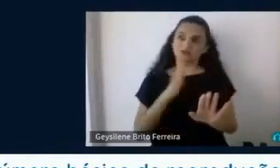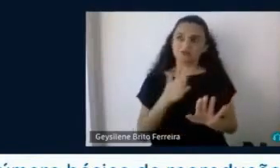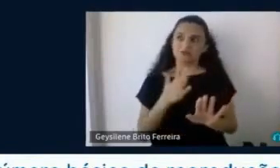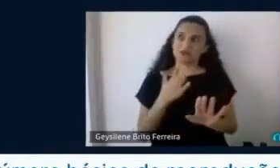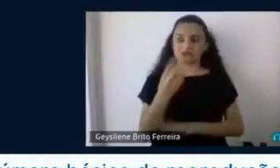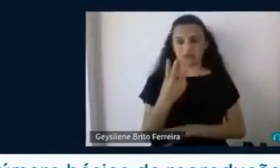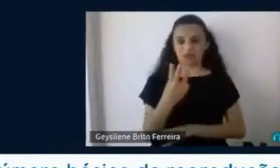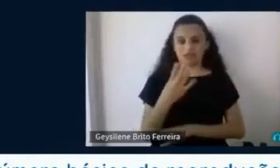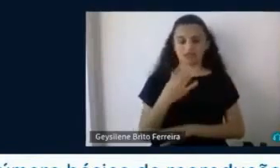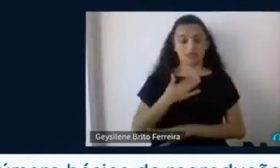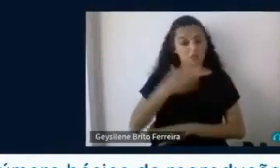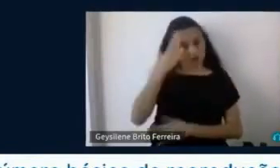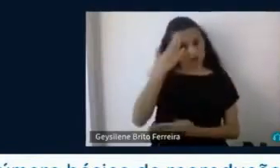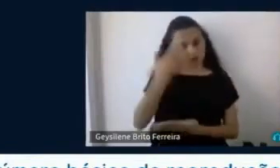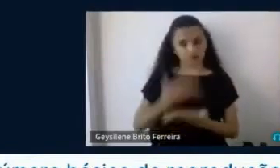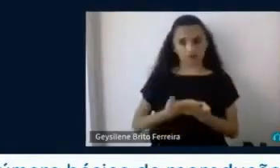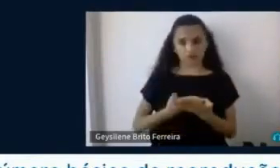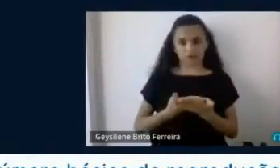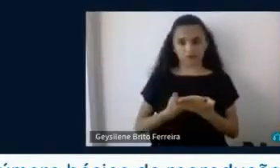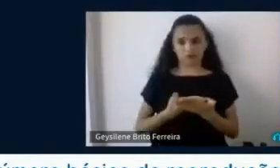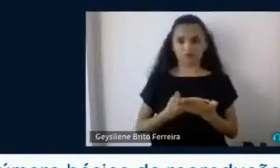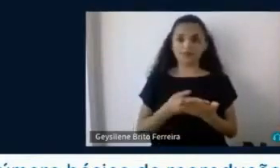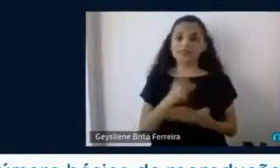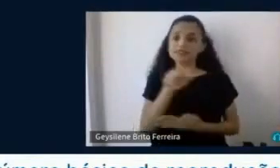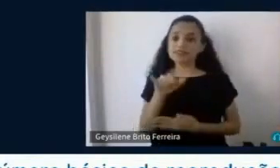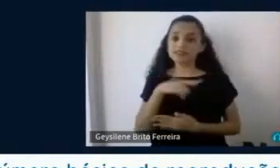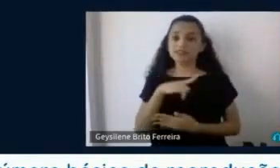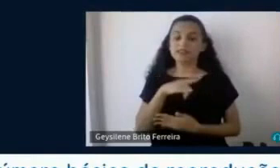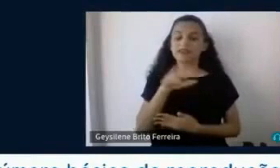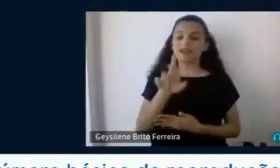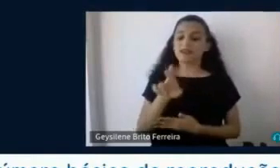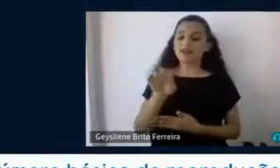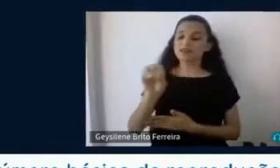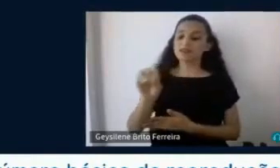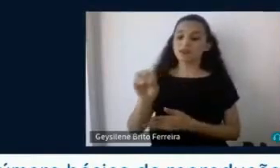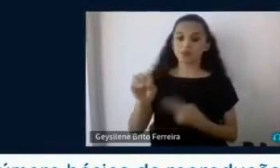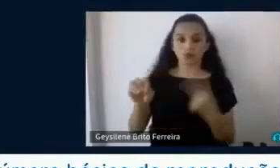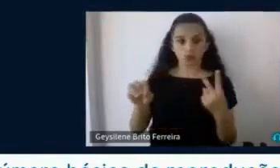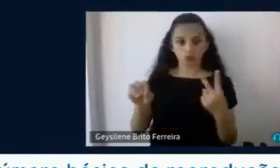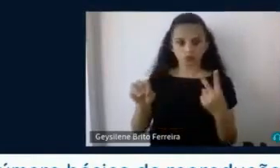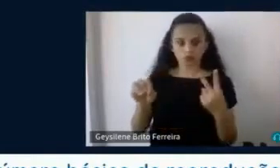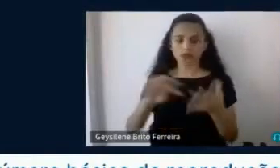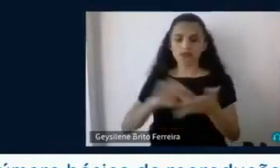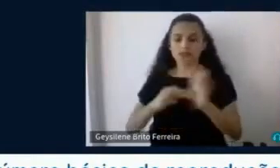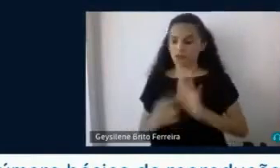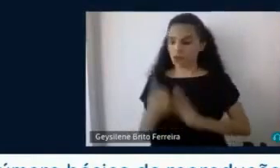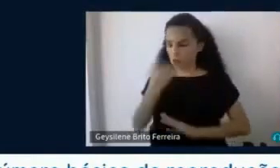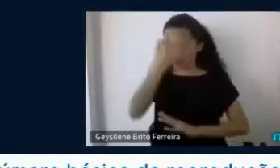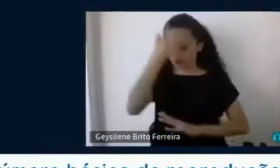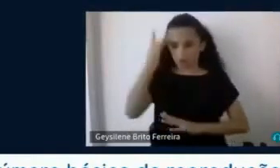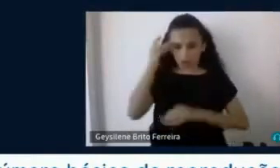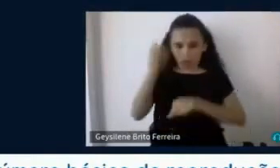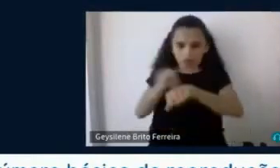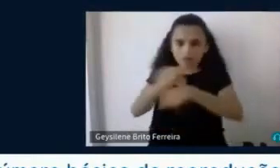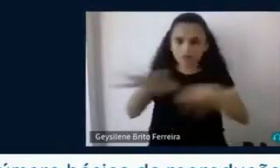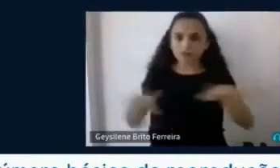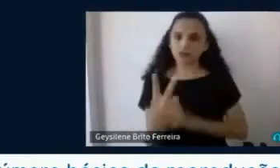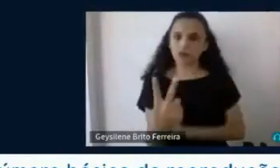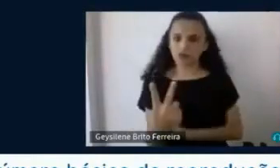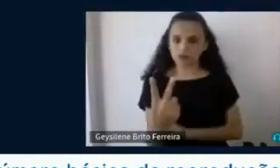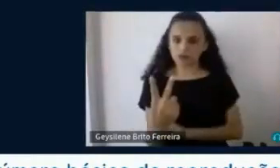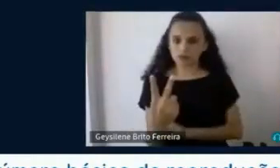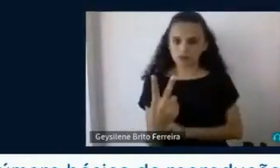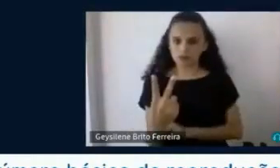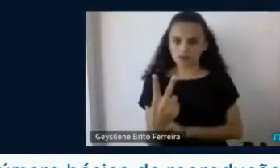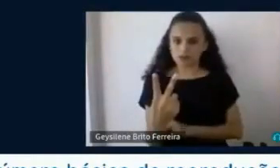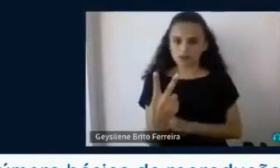imagine o seguinte, um R0 de 2 significa que uma pessoa transmite para 2 pessoas. No final de 3 gerações, eu tenho